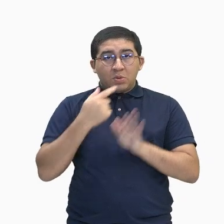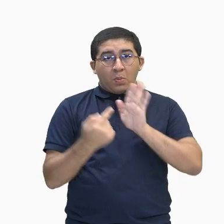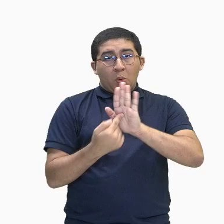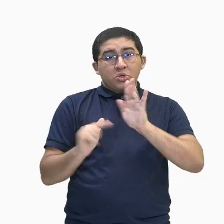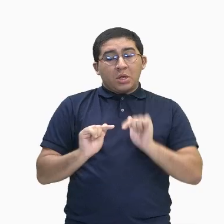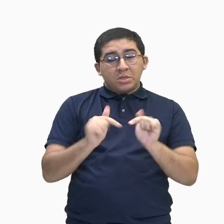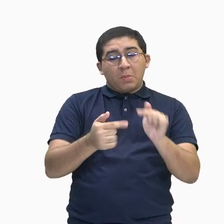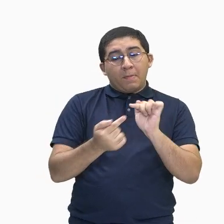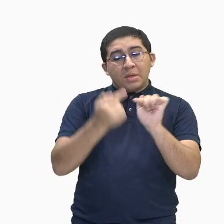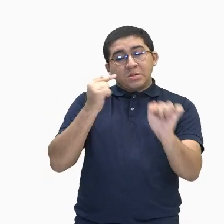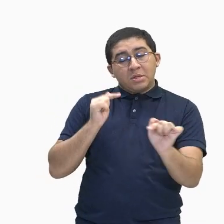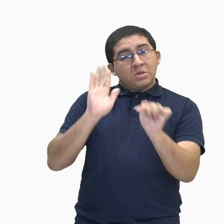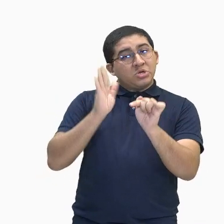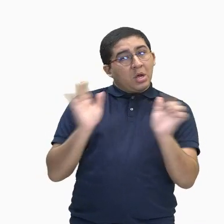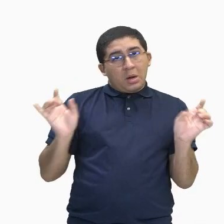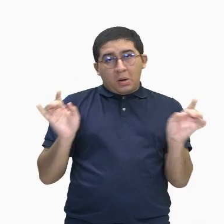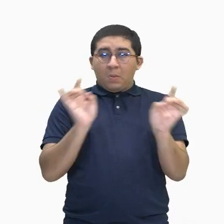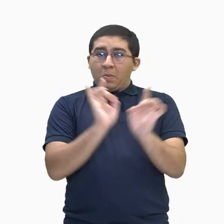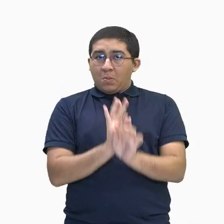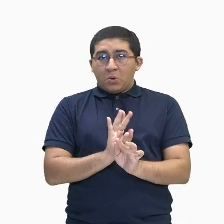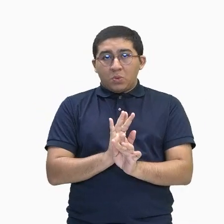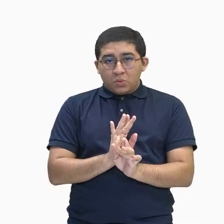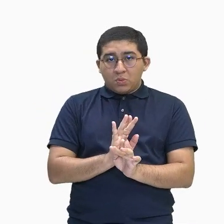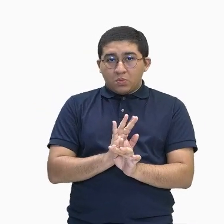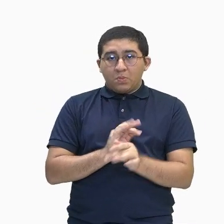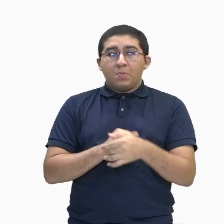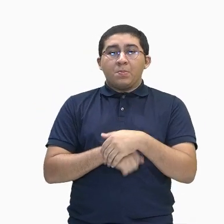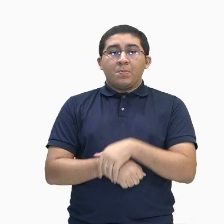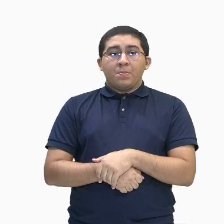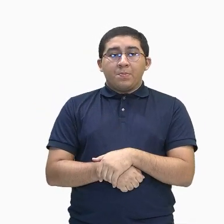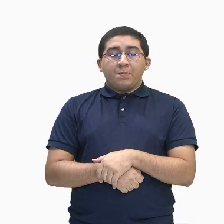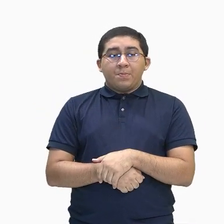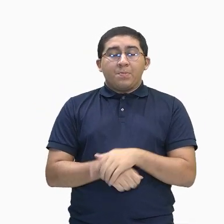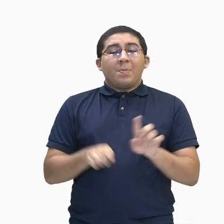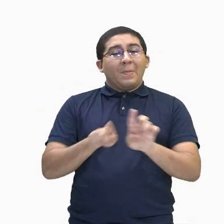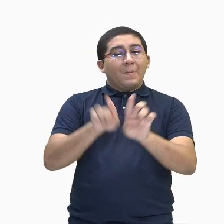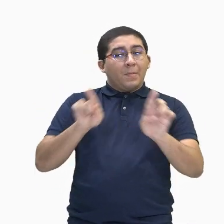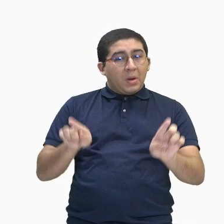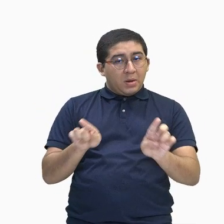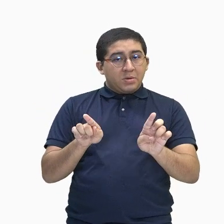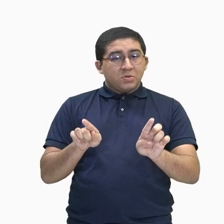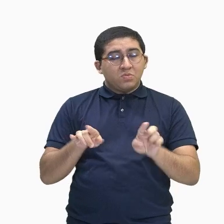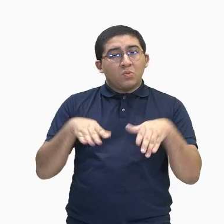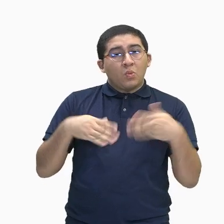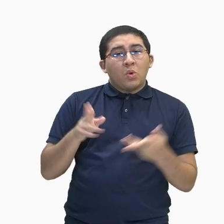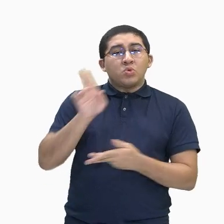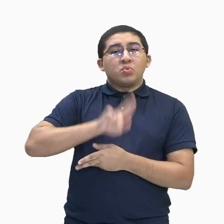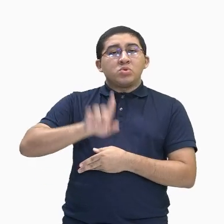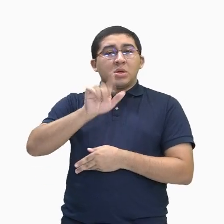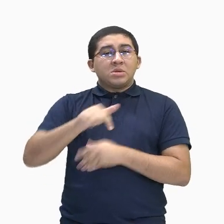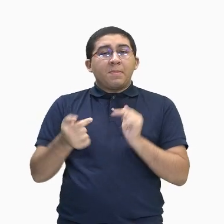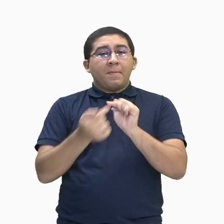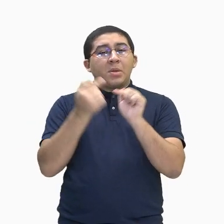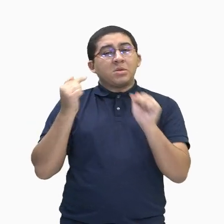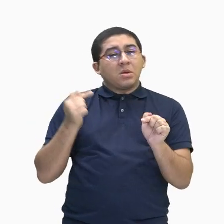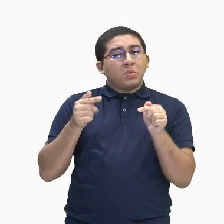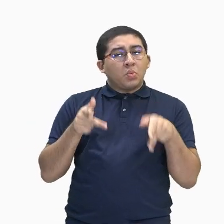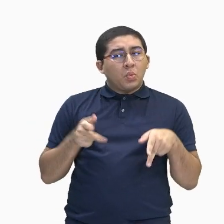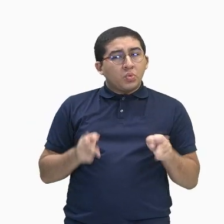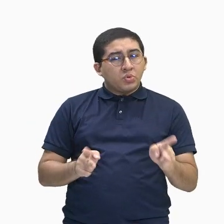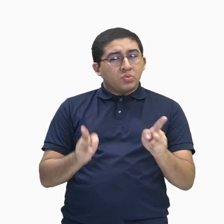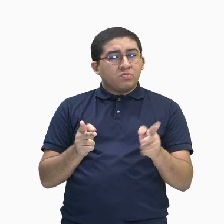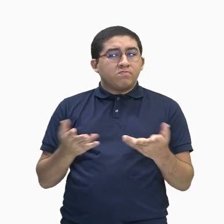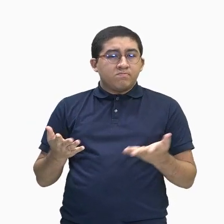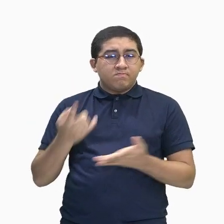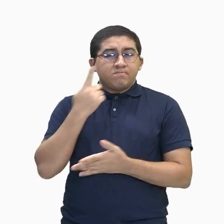foram encerradas, que já aconteceram, que já terminaram, tá? Mas quando é que a gente vai utilizar o past continuous? Vejam,